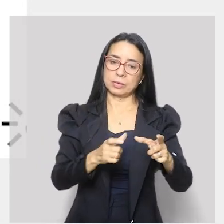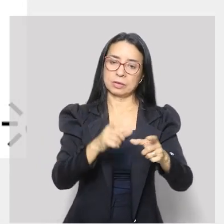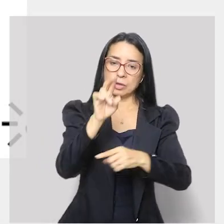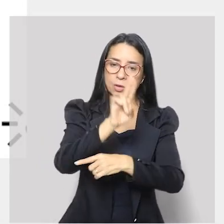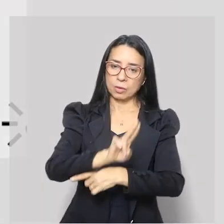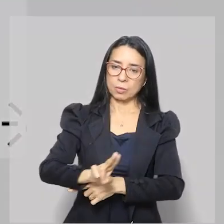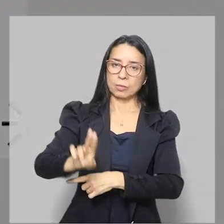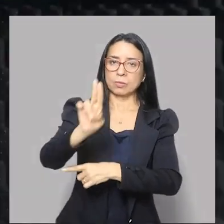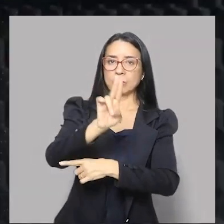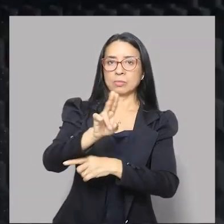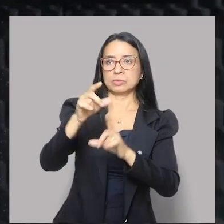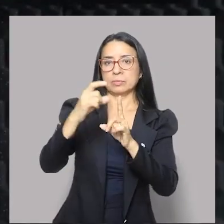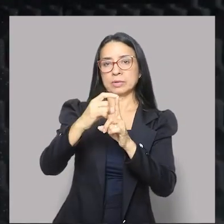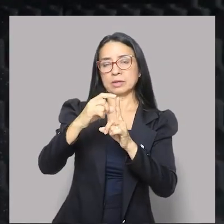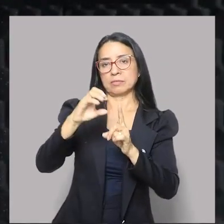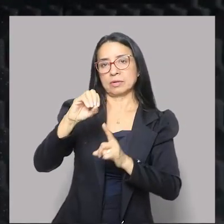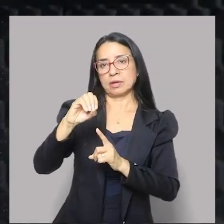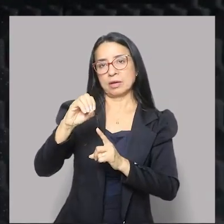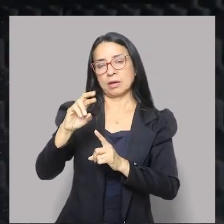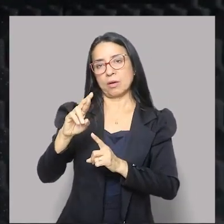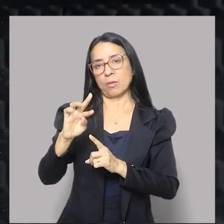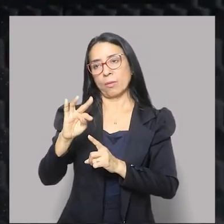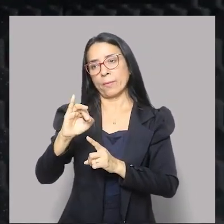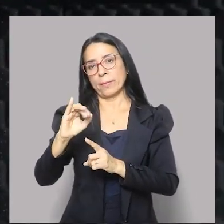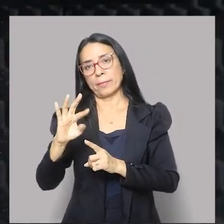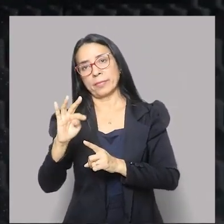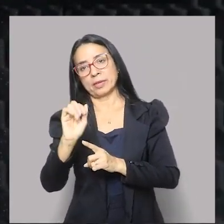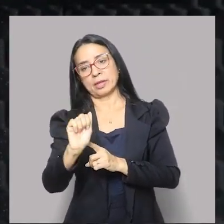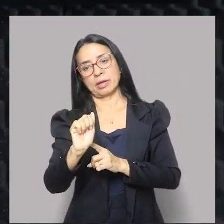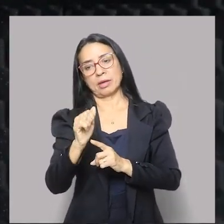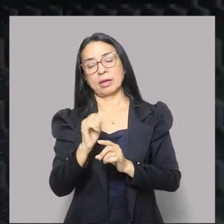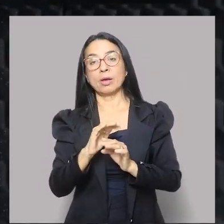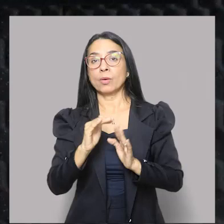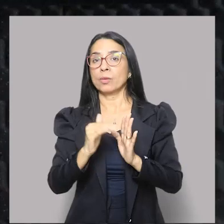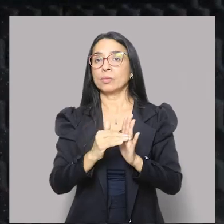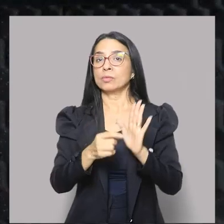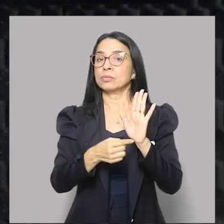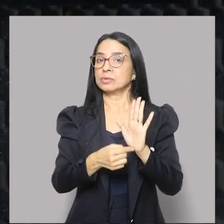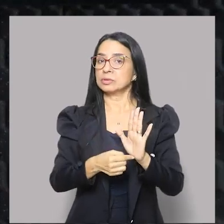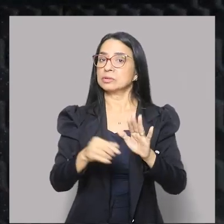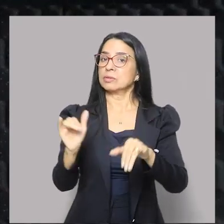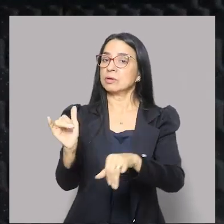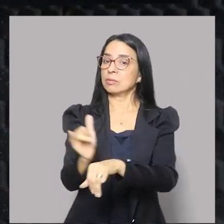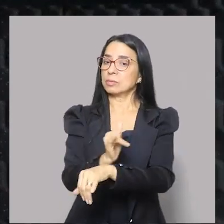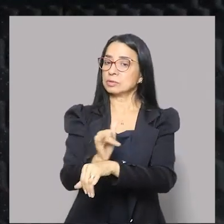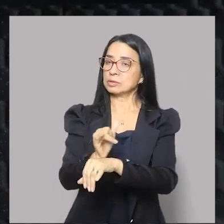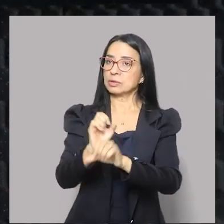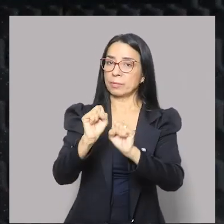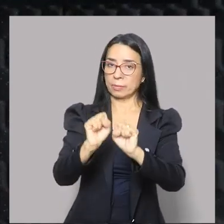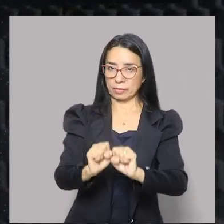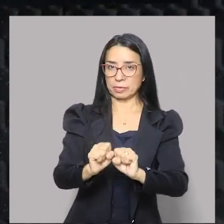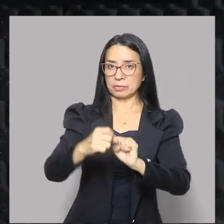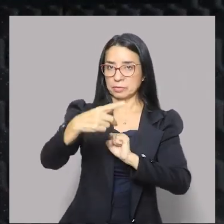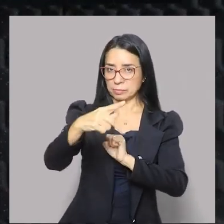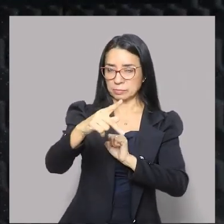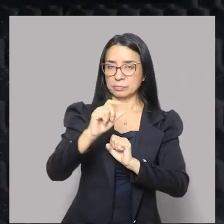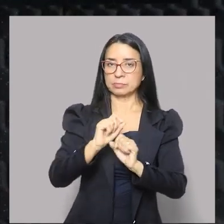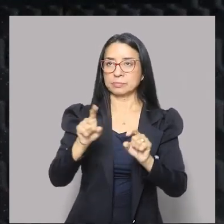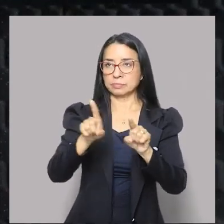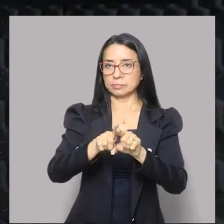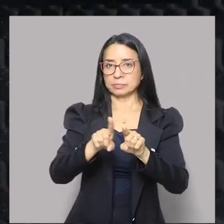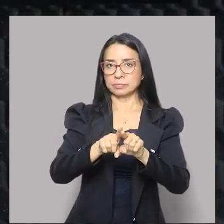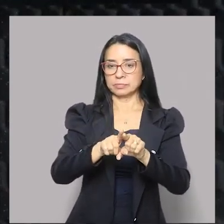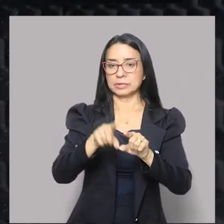palavra órbita. Olha só, olha como combina. Isso tudo é uma estratégia muito poderosa para você também.